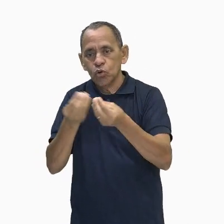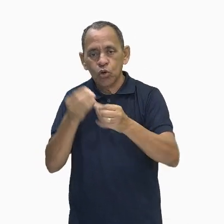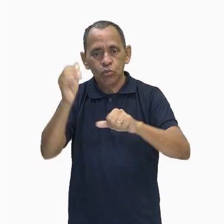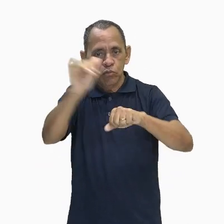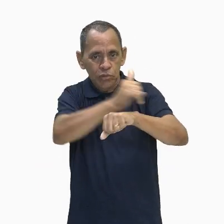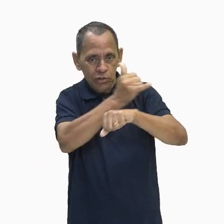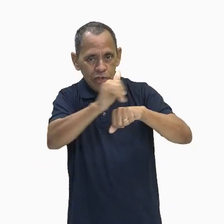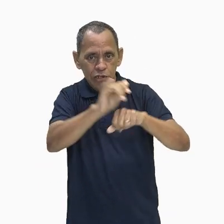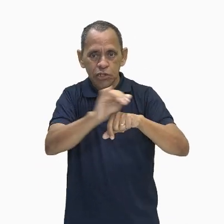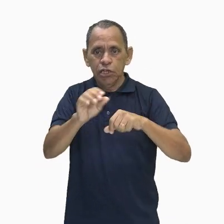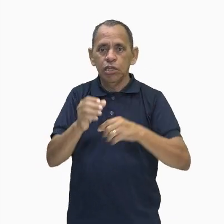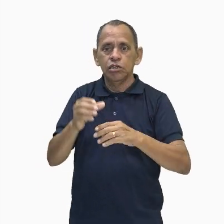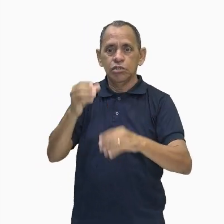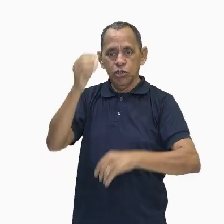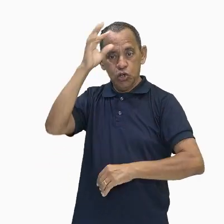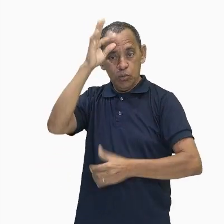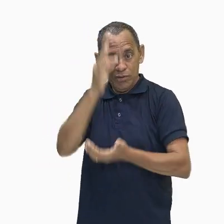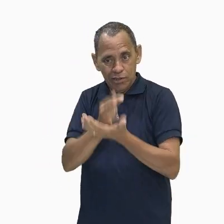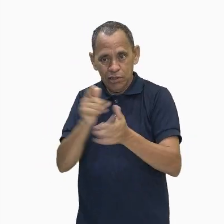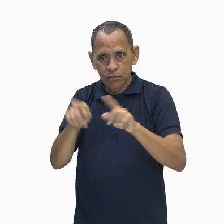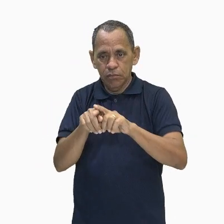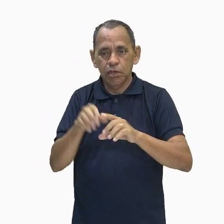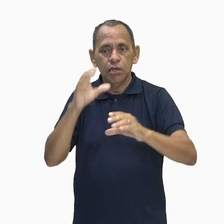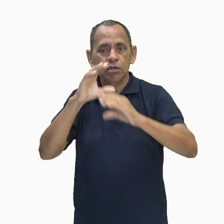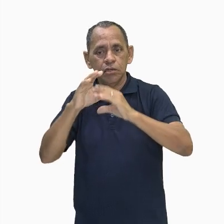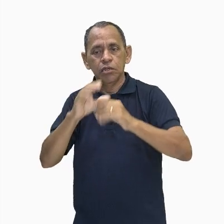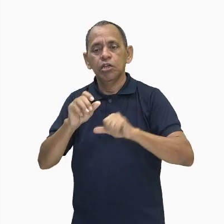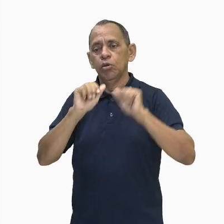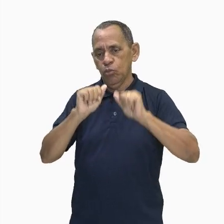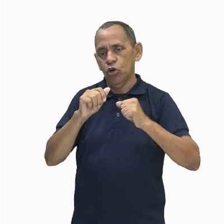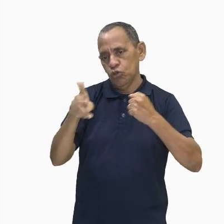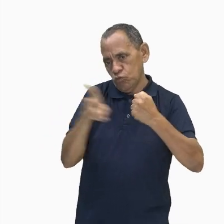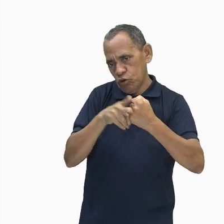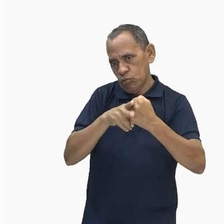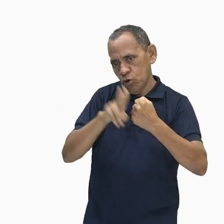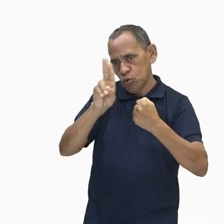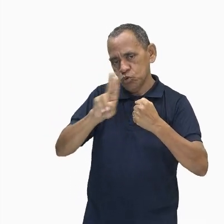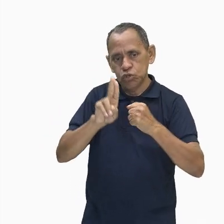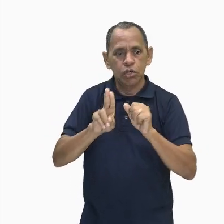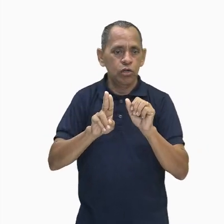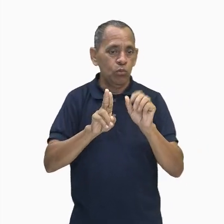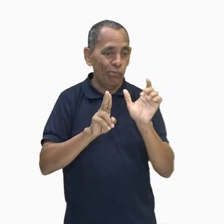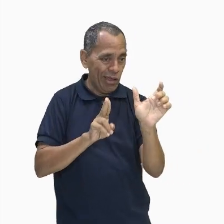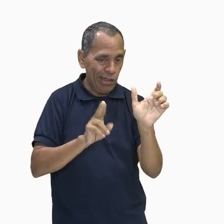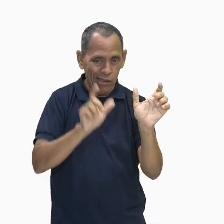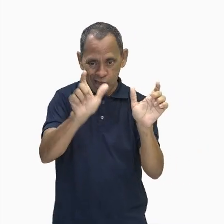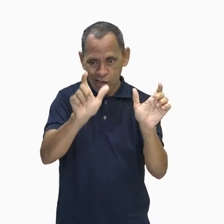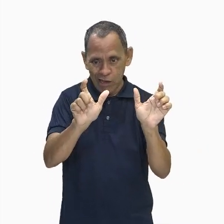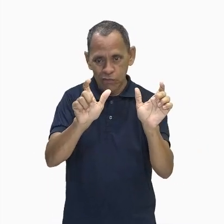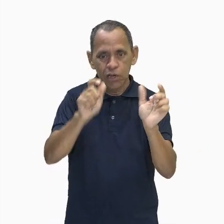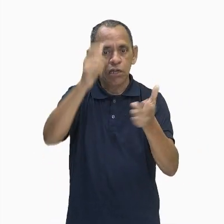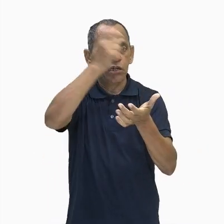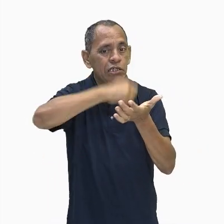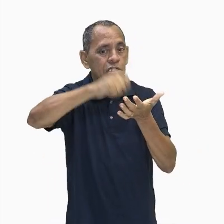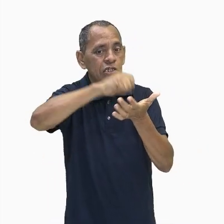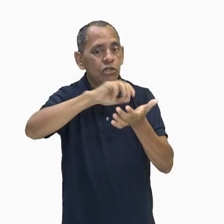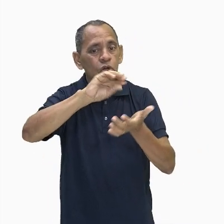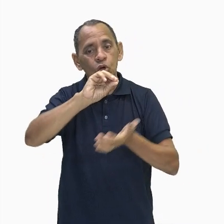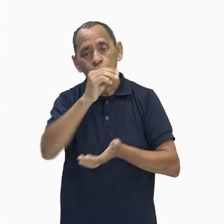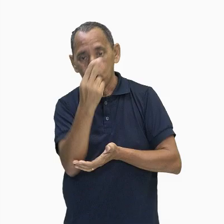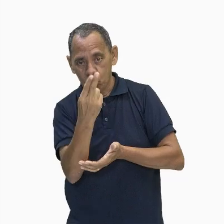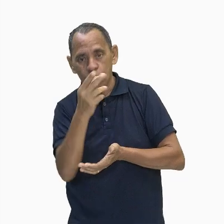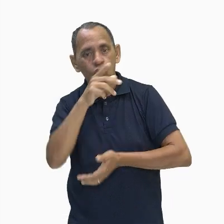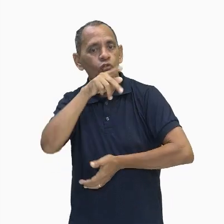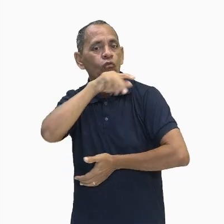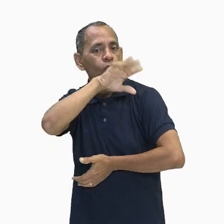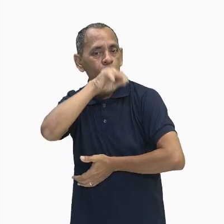de compreendê-las. Ela pode ser verbal, quando utiliza a palavra, seja ela escrita ou